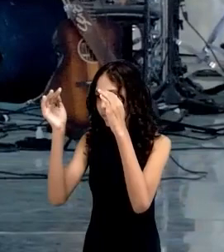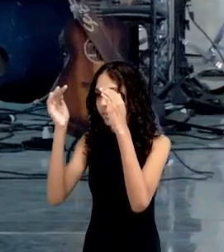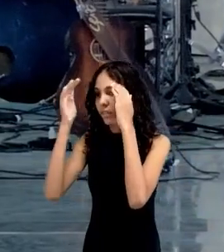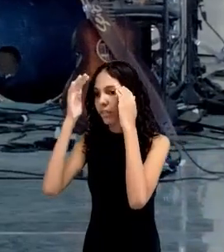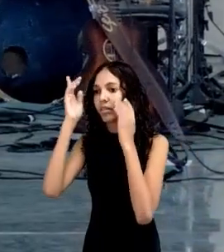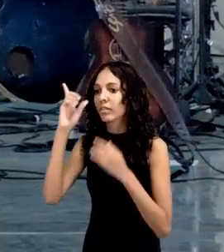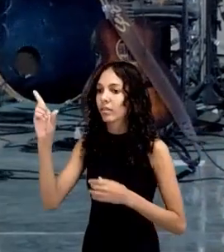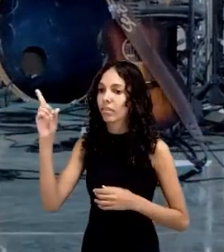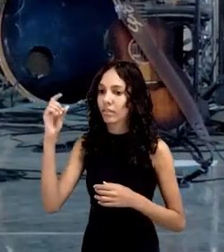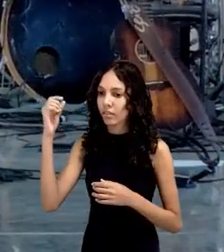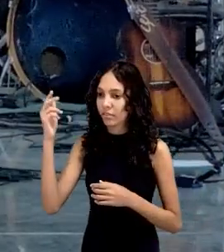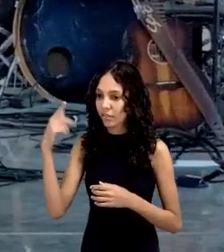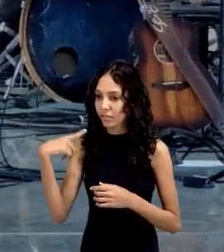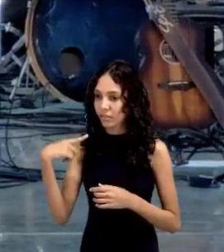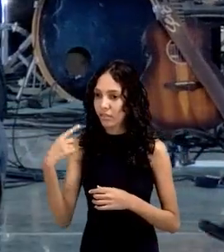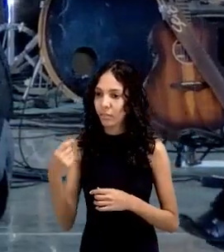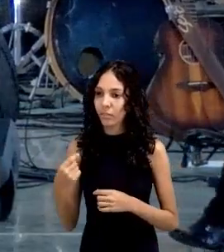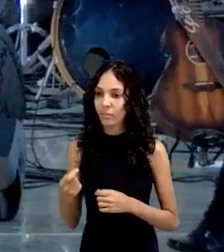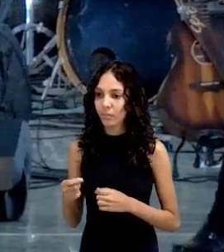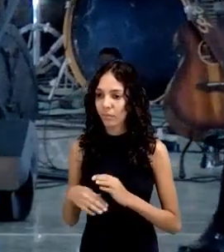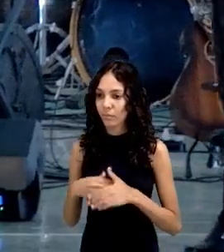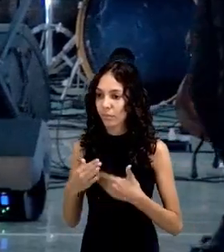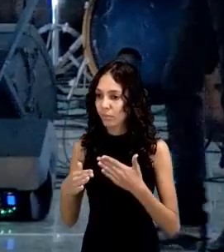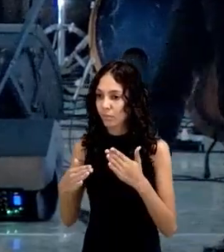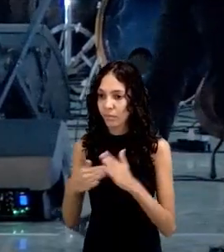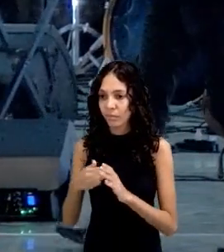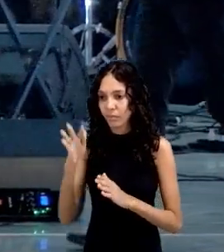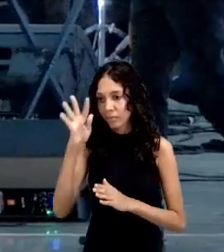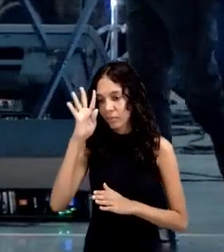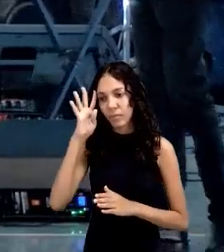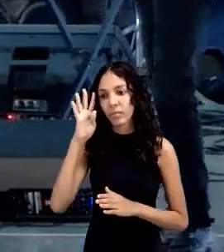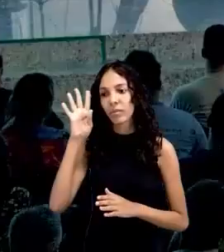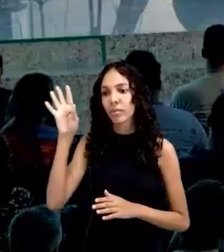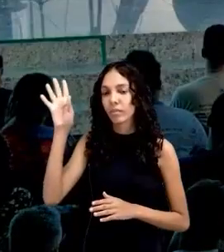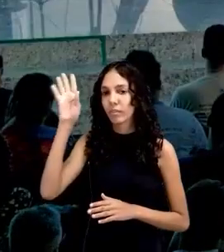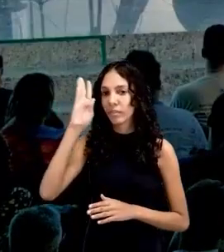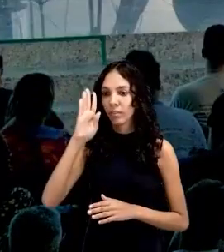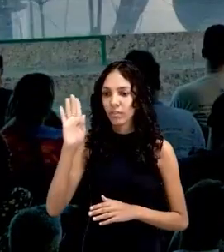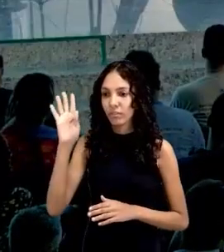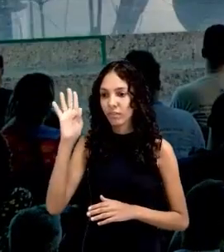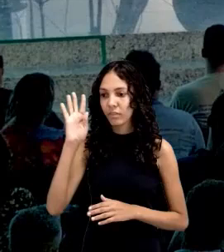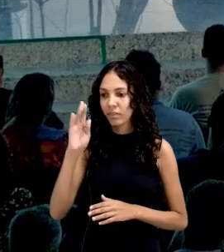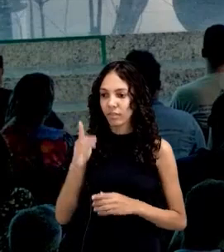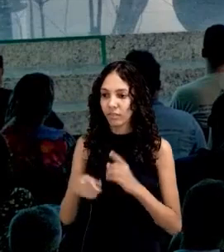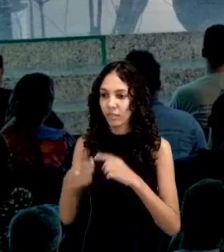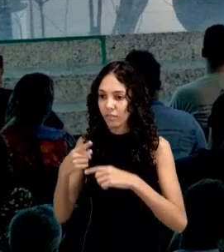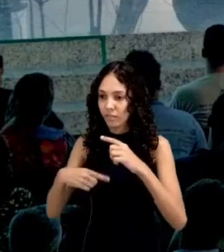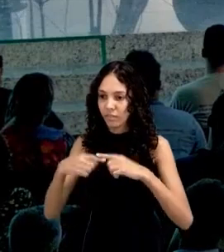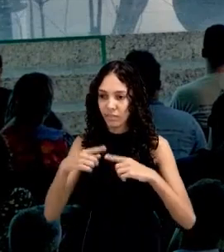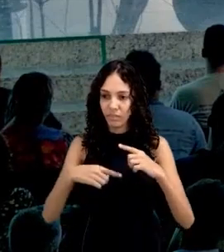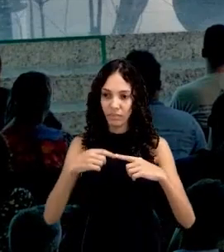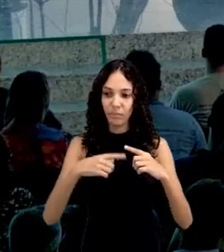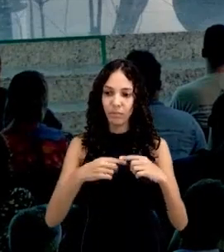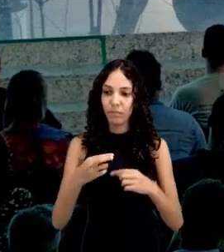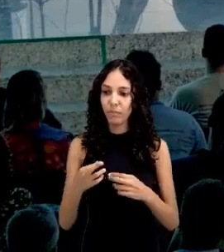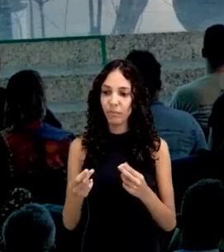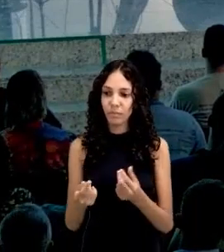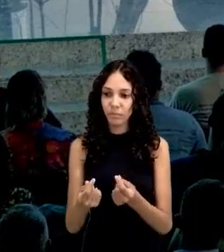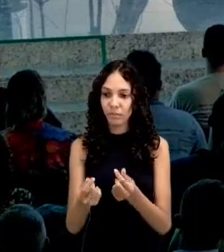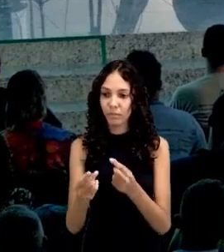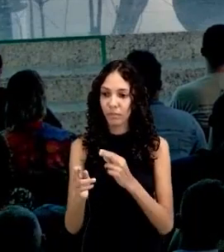a respeito de política, de economia, de relacionamento, de seja lá o que for, tudo precisa